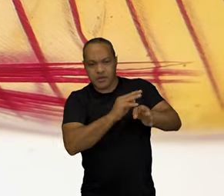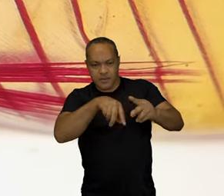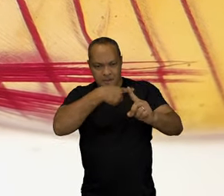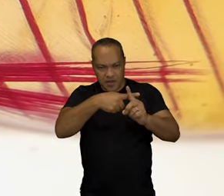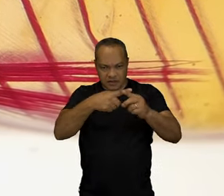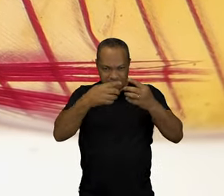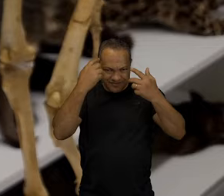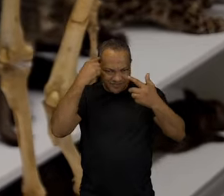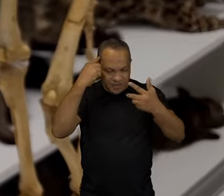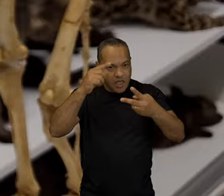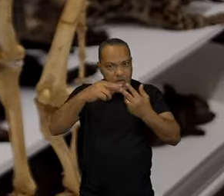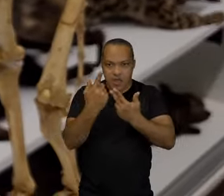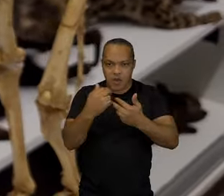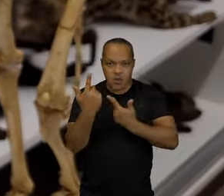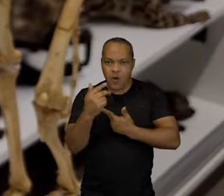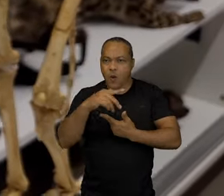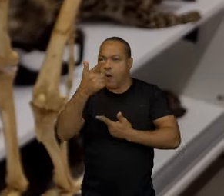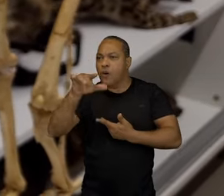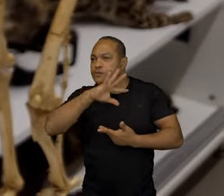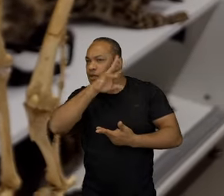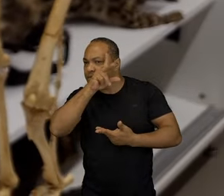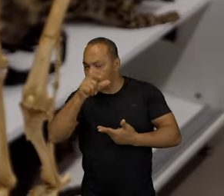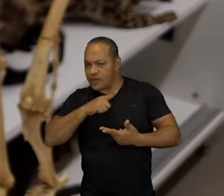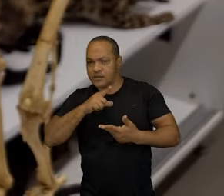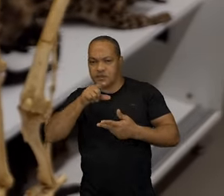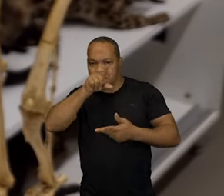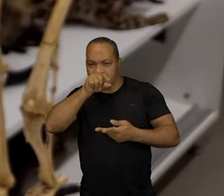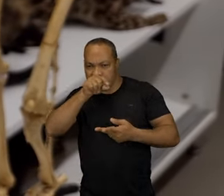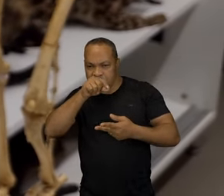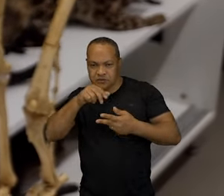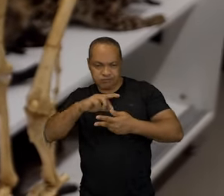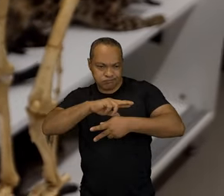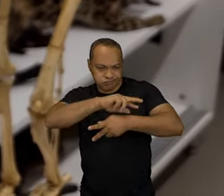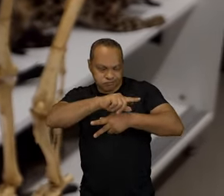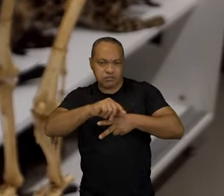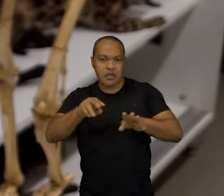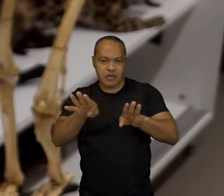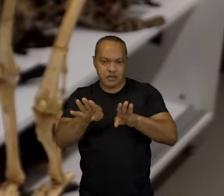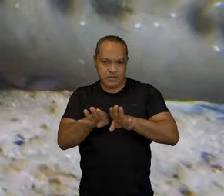crânio. Assim como os anfíbios, répteis, aves e mamíferos.